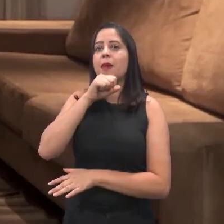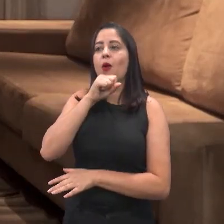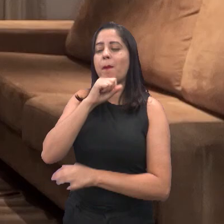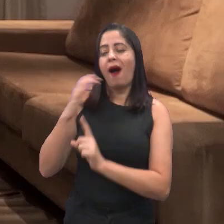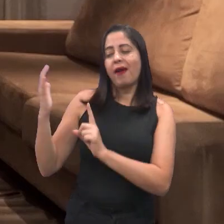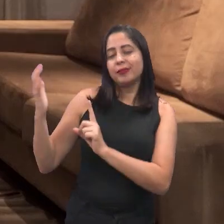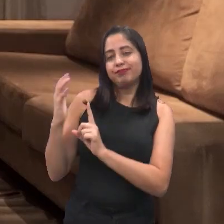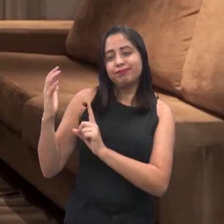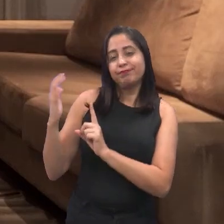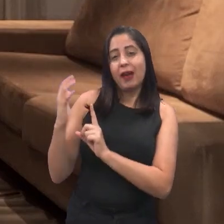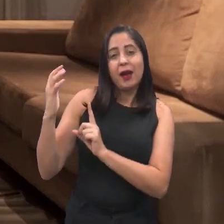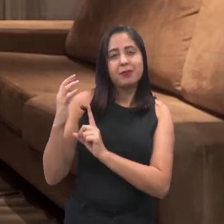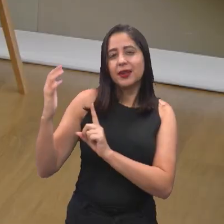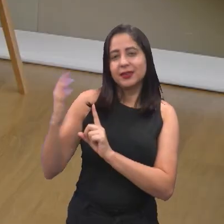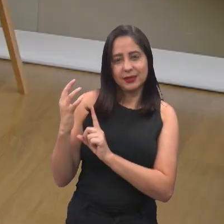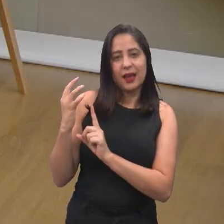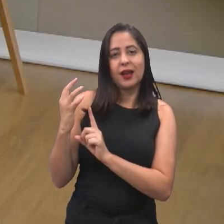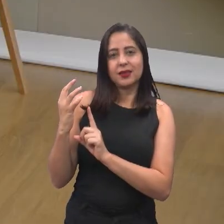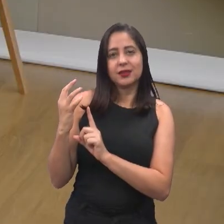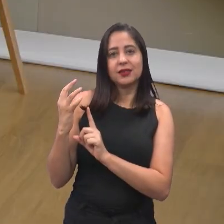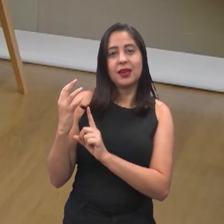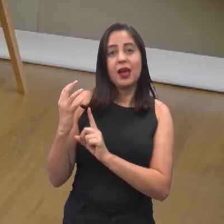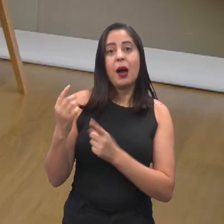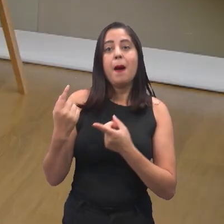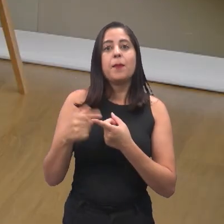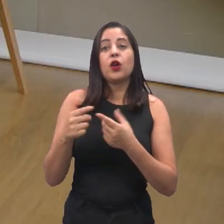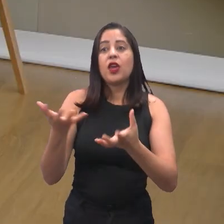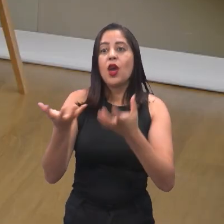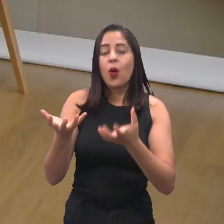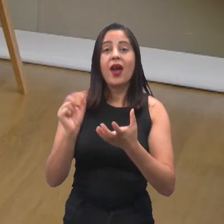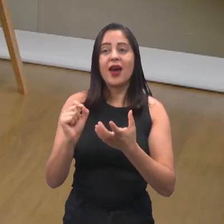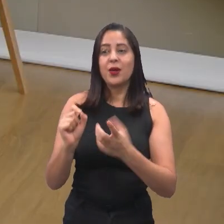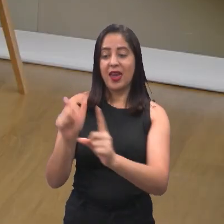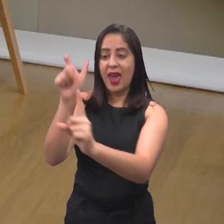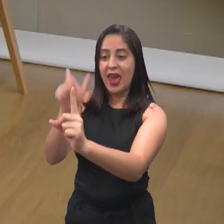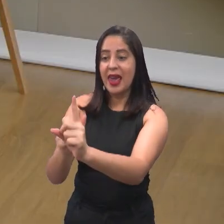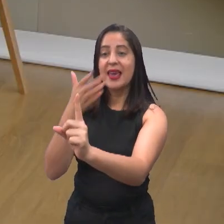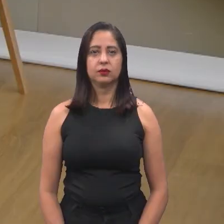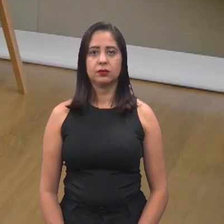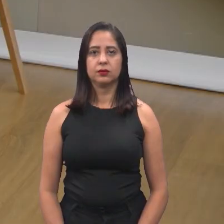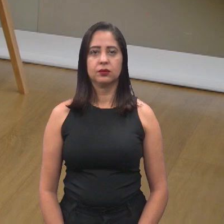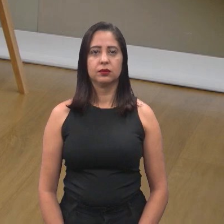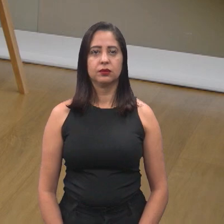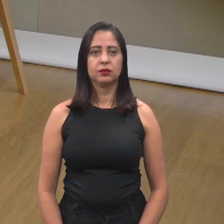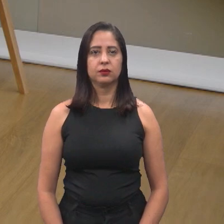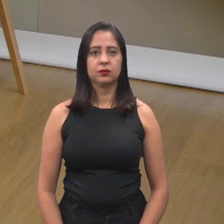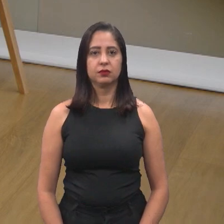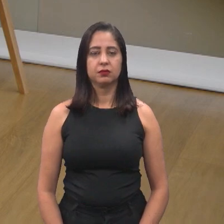uma maneira para que inconscientemente eu tivesse o reconhecimento dele.